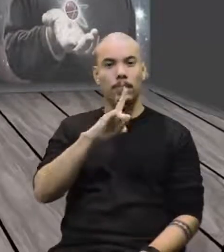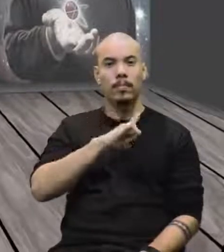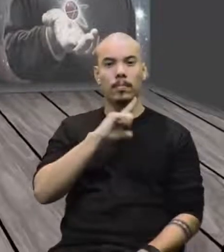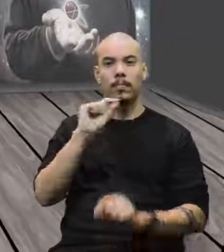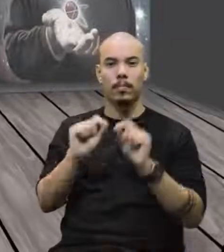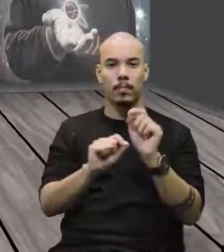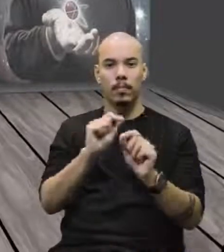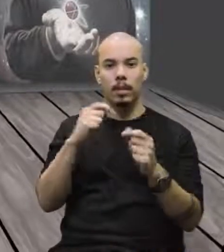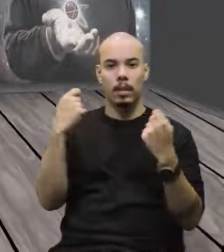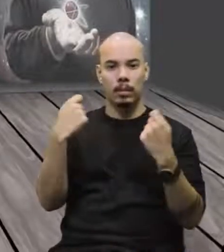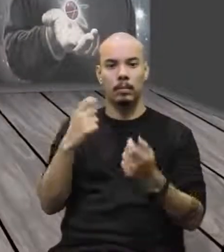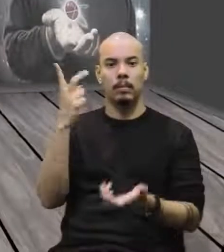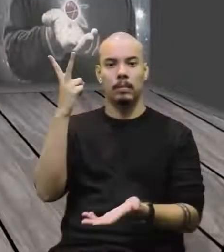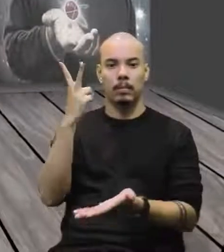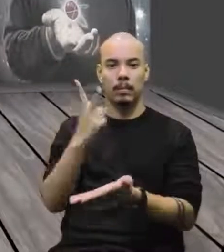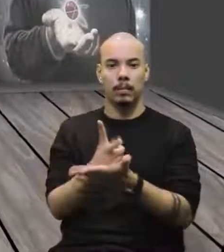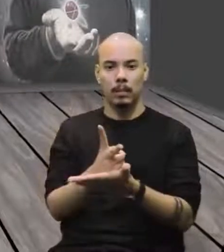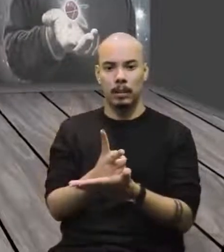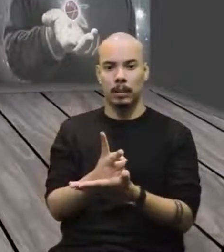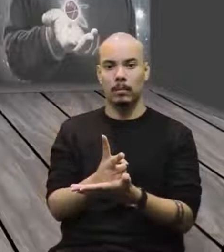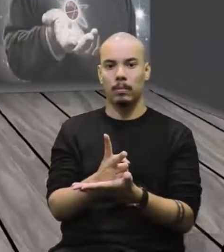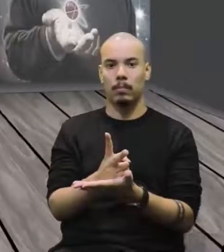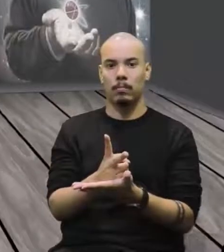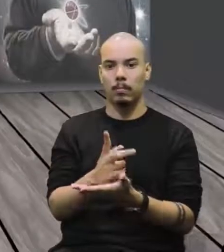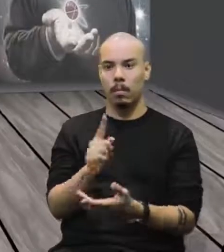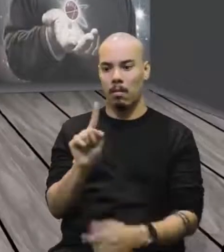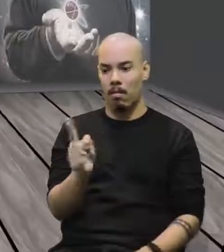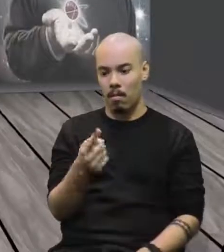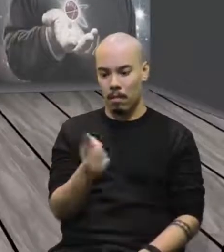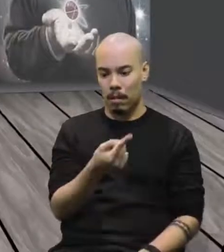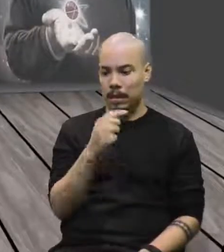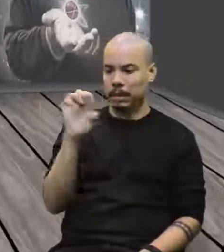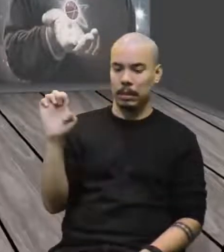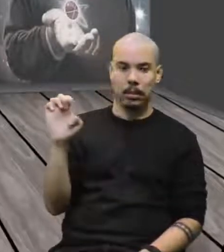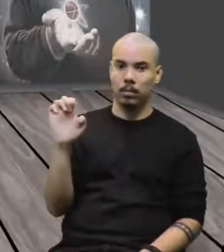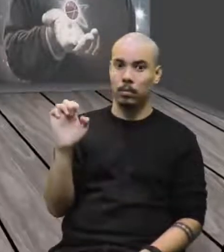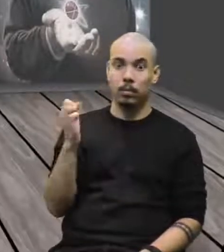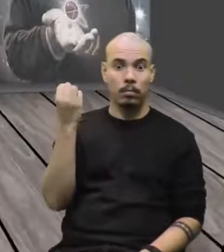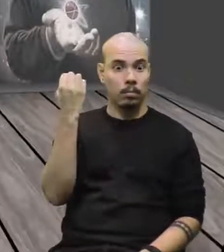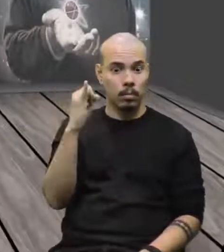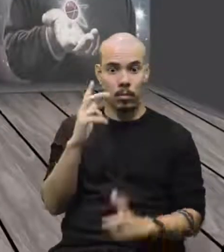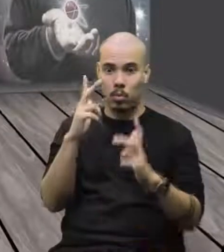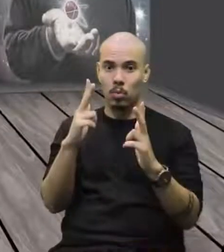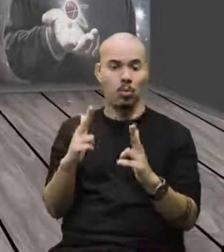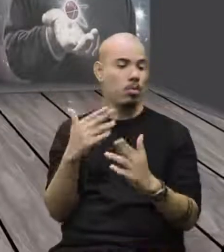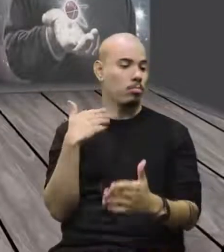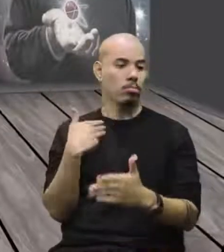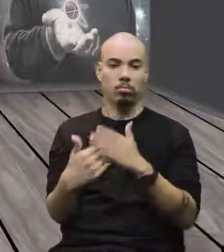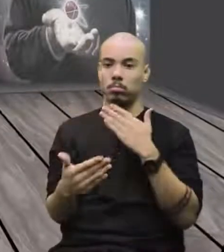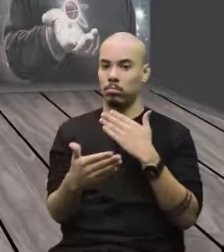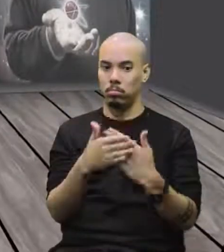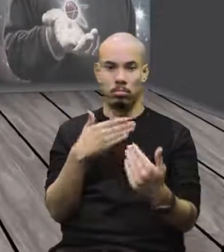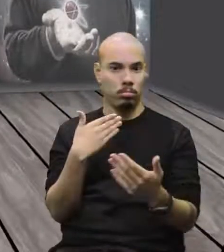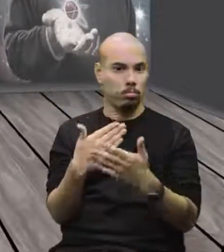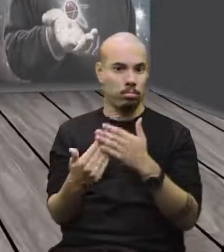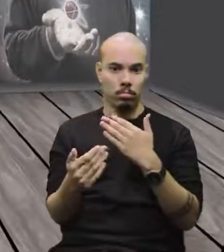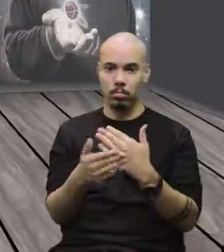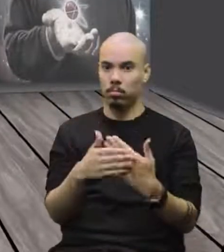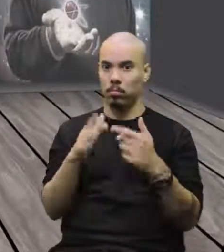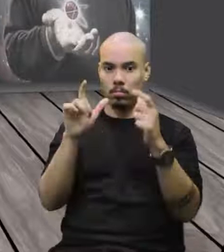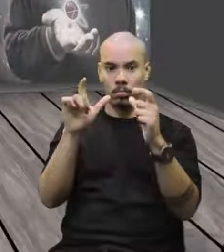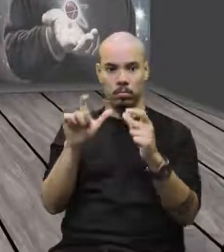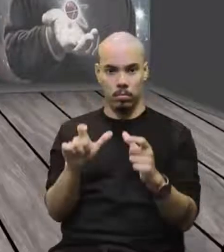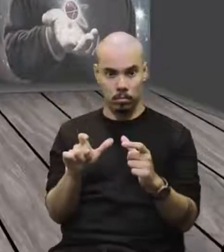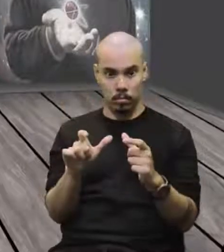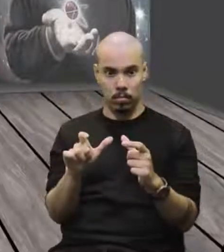dizer que tem que estar na esquerda, que a esquerda é o certo. Pessoal, se é um sinal de igual, não interessa de que lado está. Interessa é